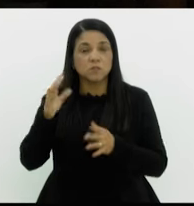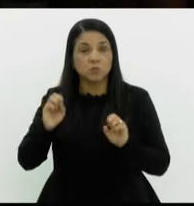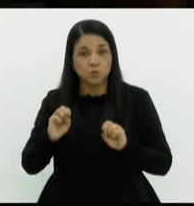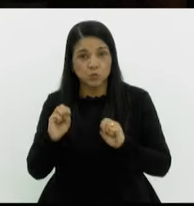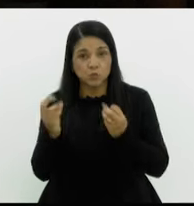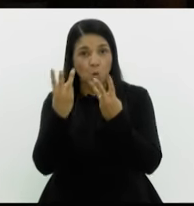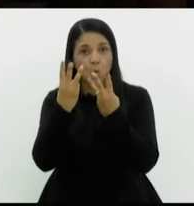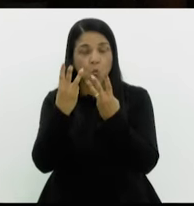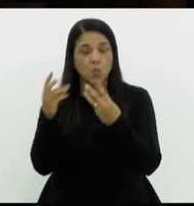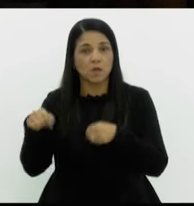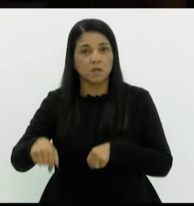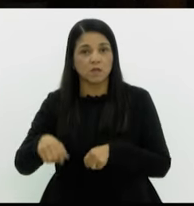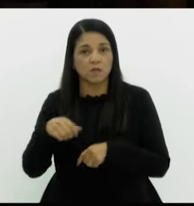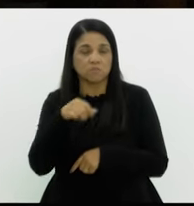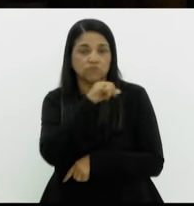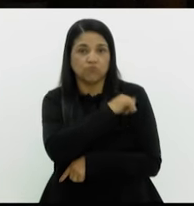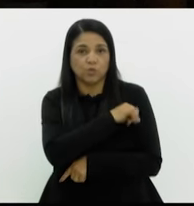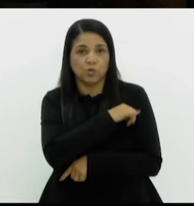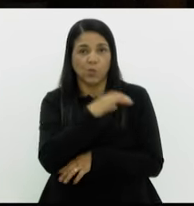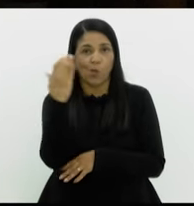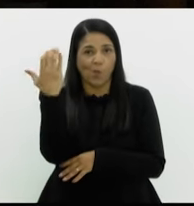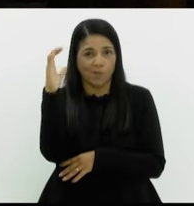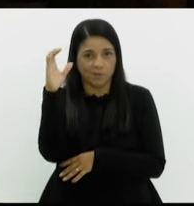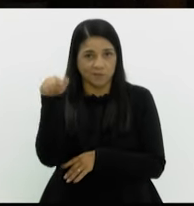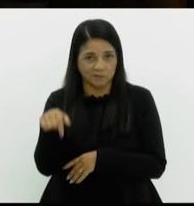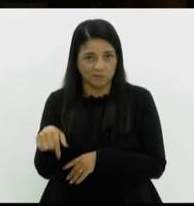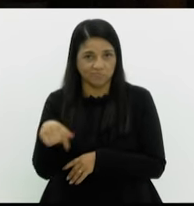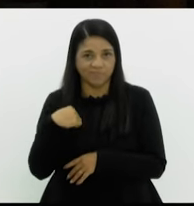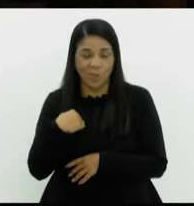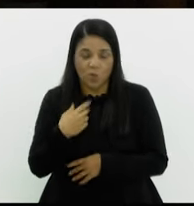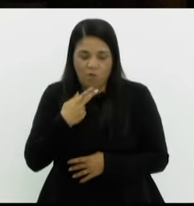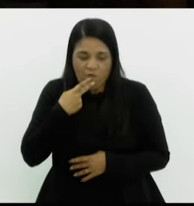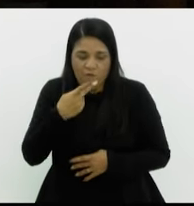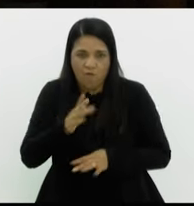Janeiro, onde eu, sinceramente, não estou aqui para